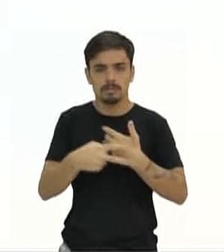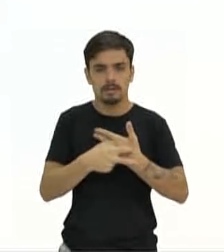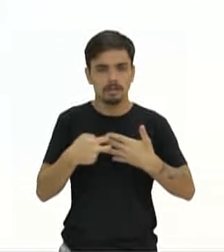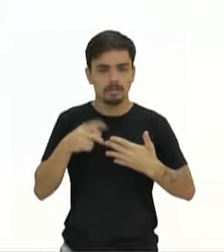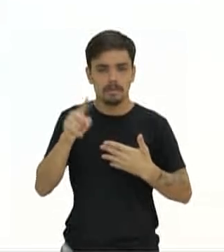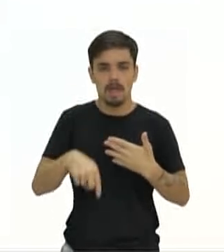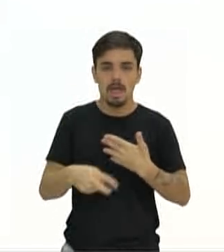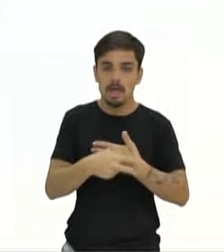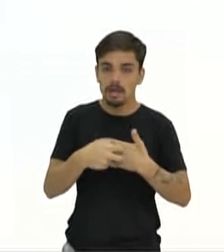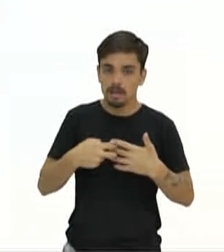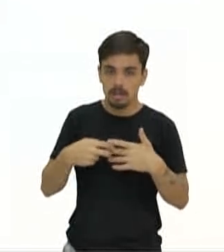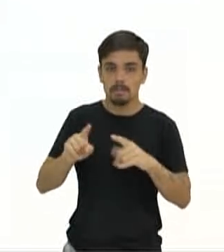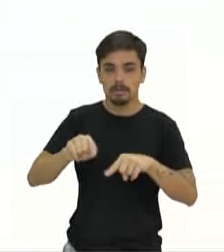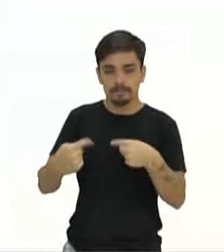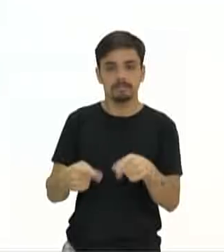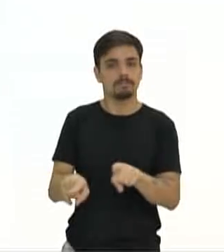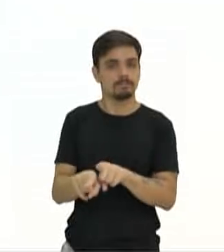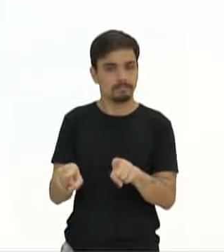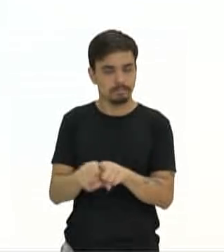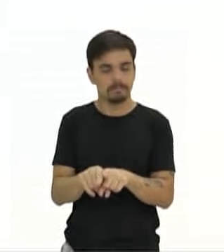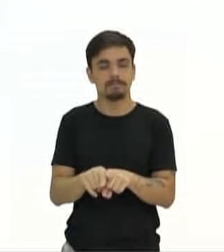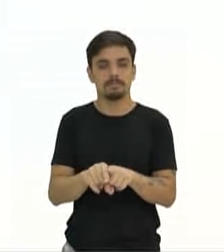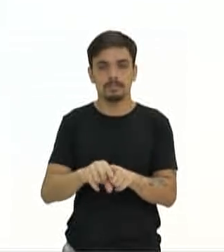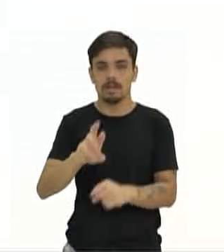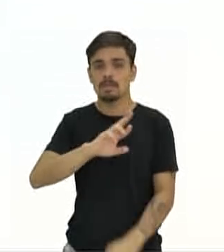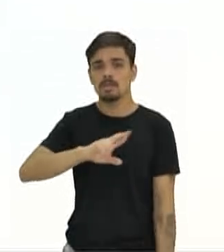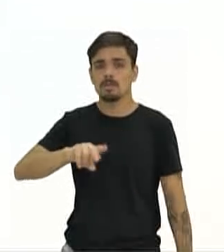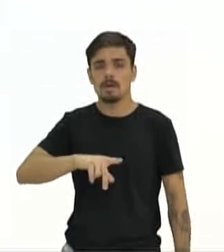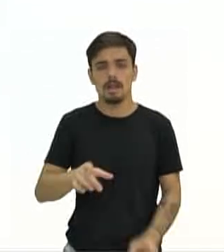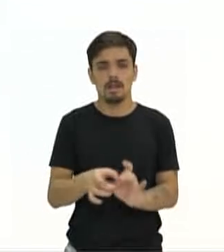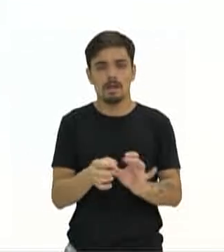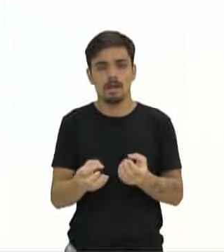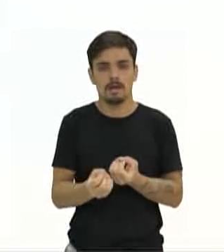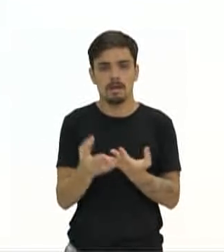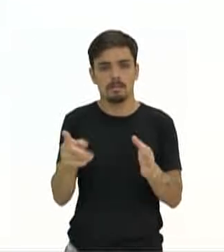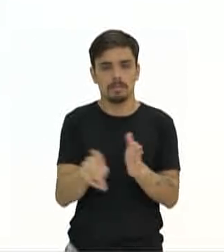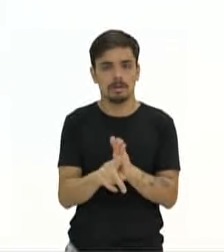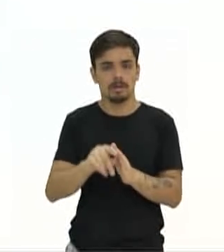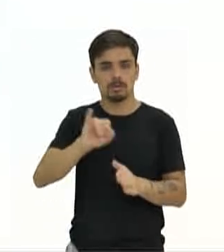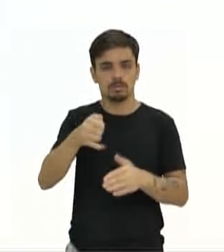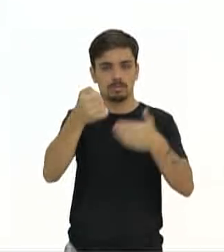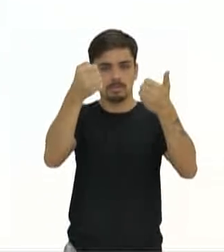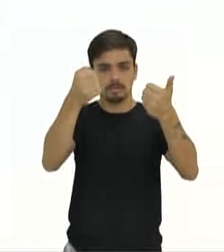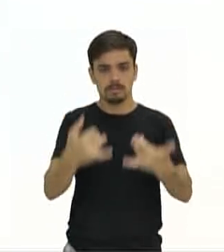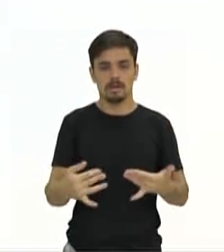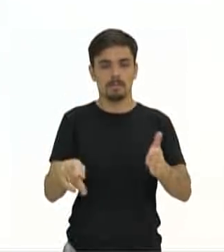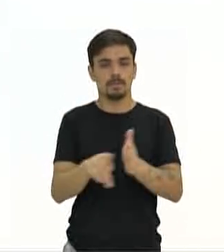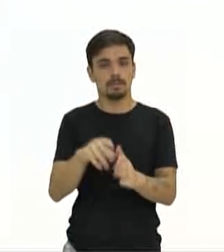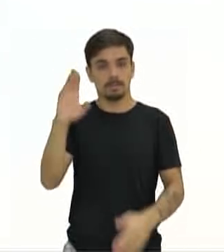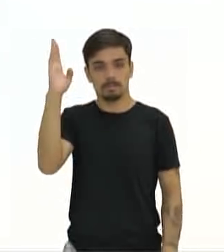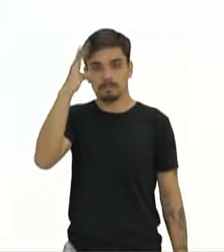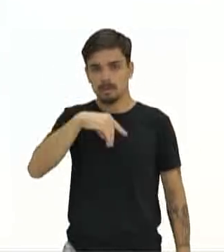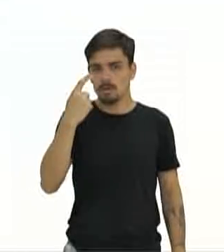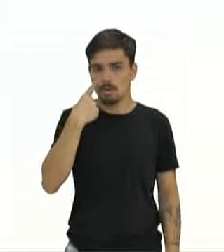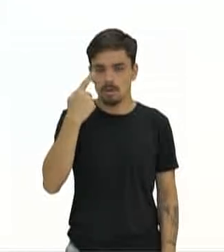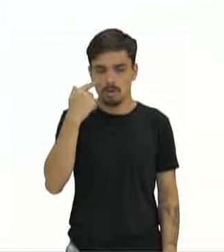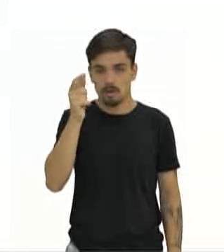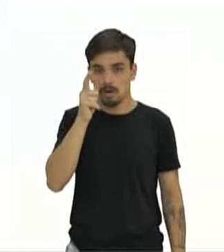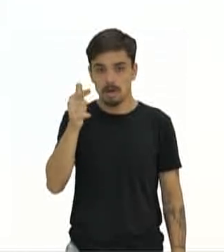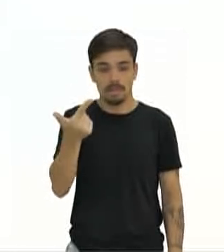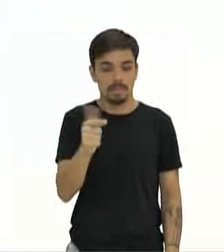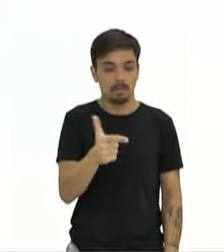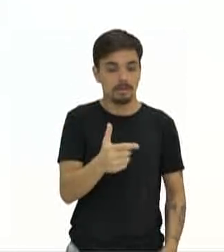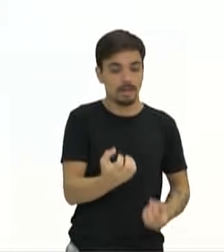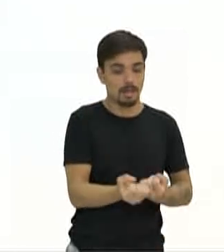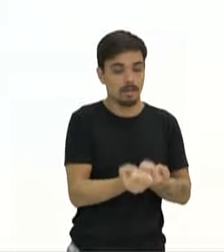considerados crime em si mesmo. Não há liberdade de expressão para justificar o mal. Olha que interessante isso. Não há liberdade de